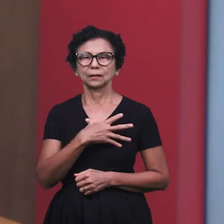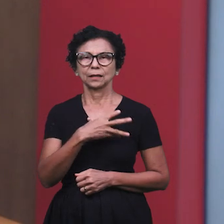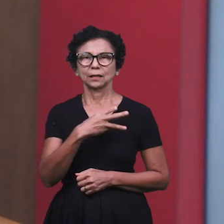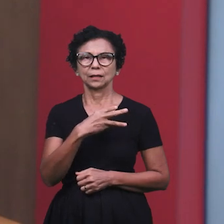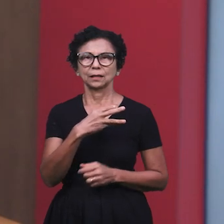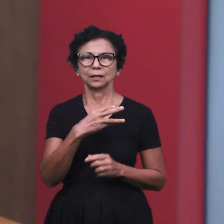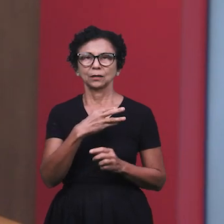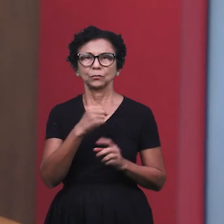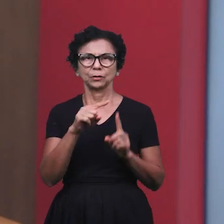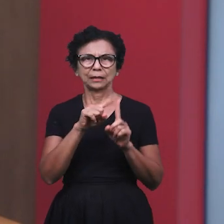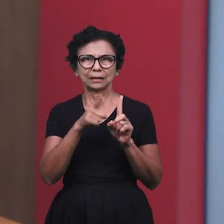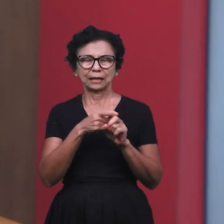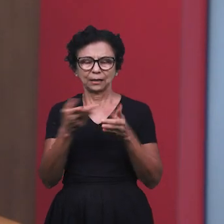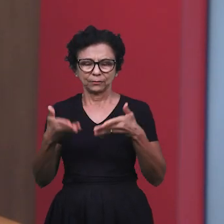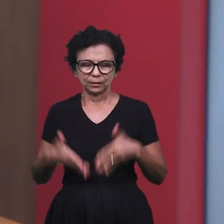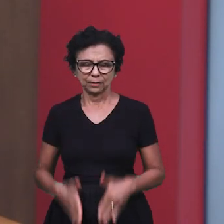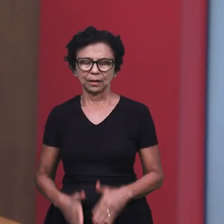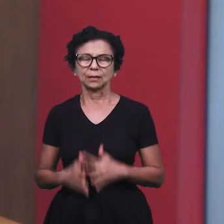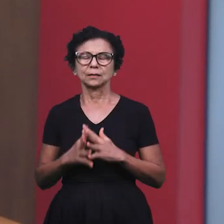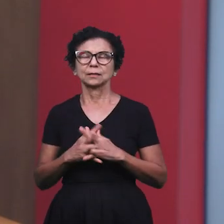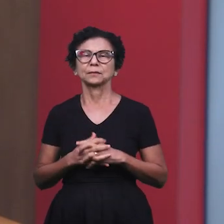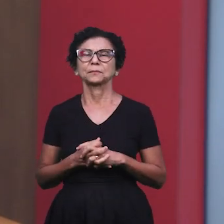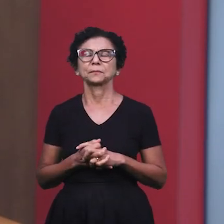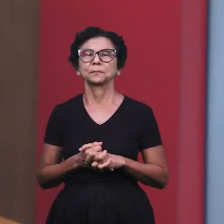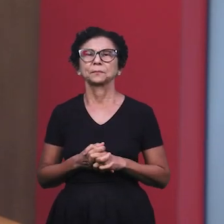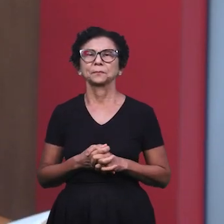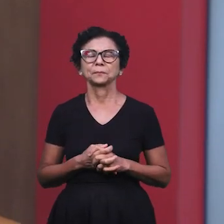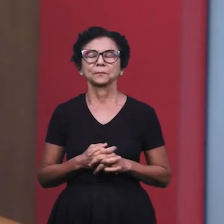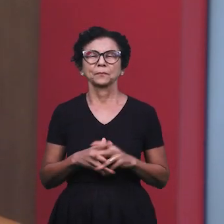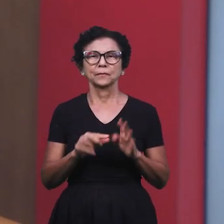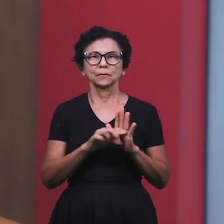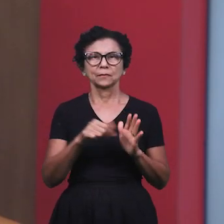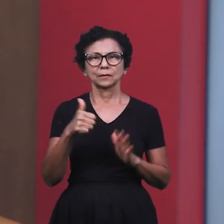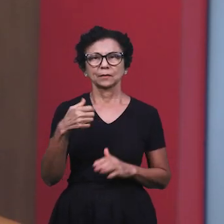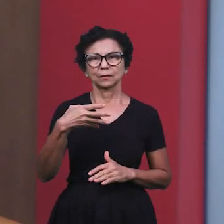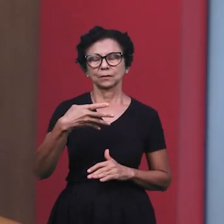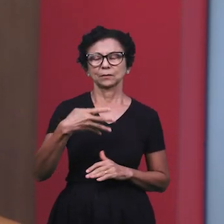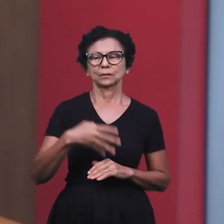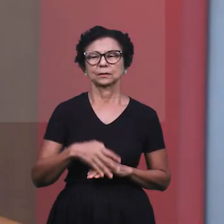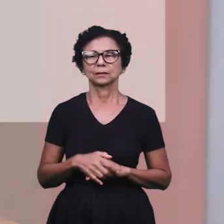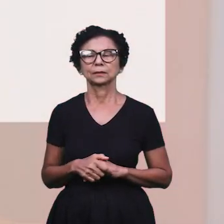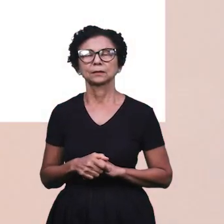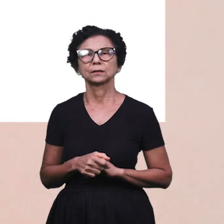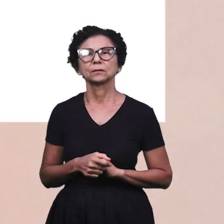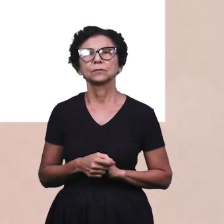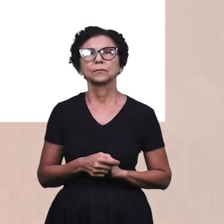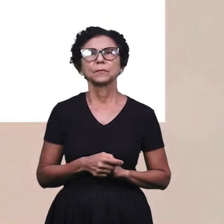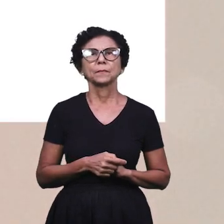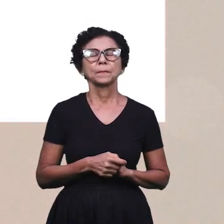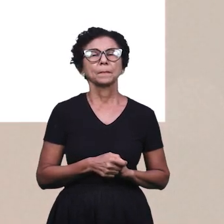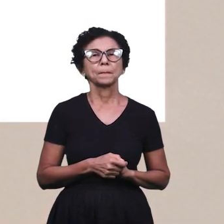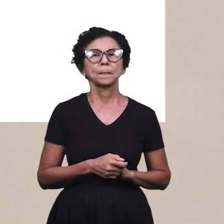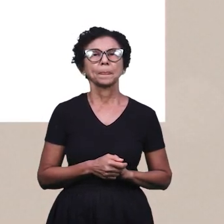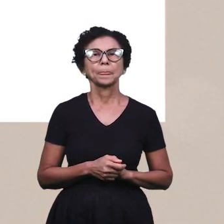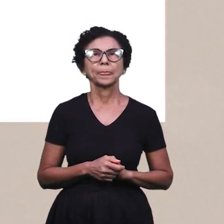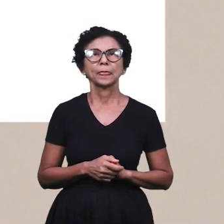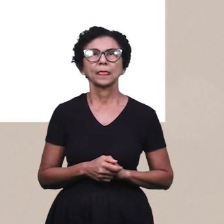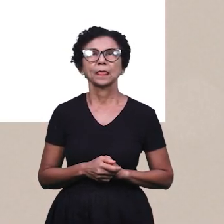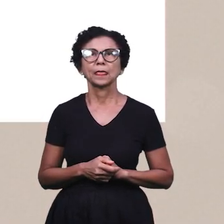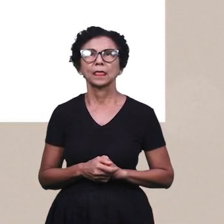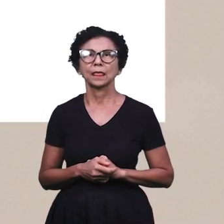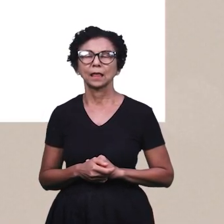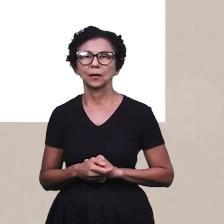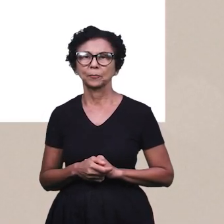que é Obed. A Bíblia diz assim, no versículo 14, então as mulheres disseram